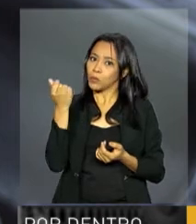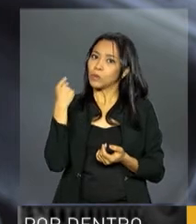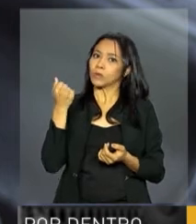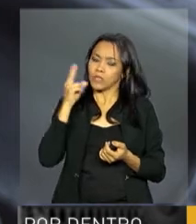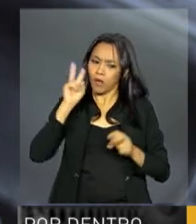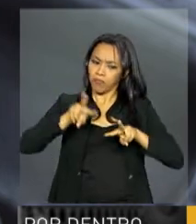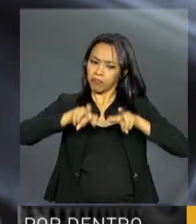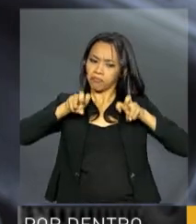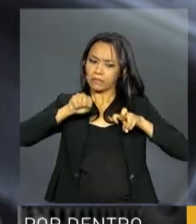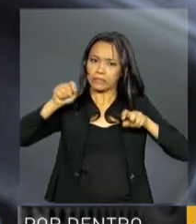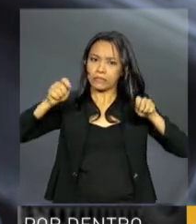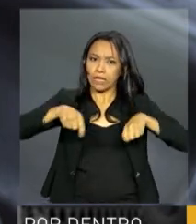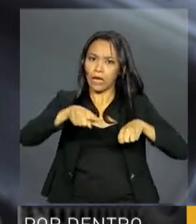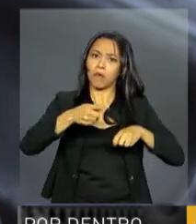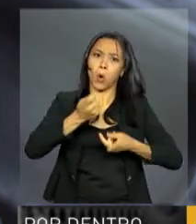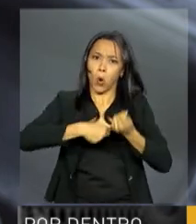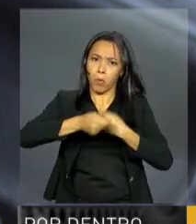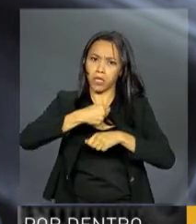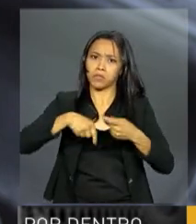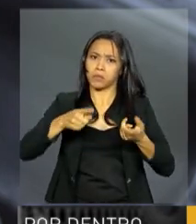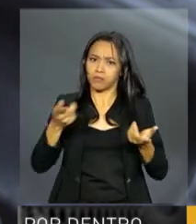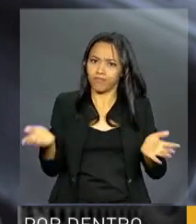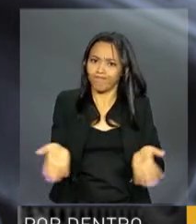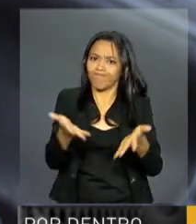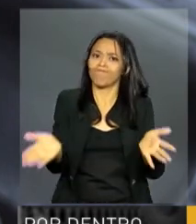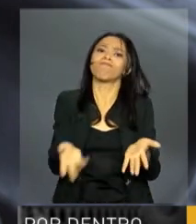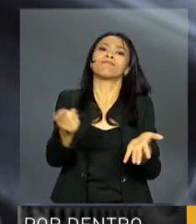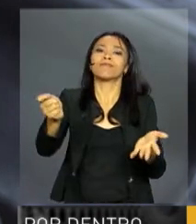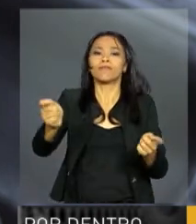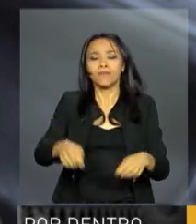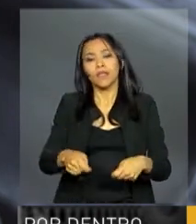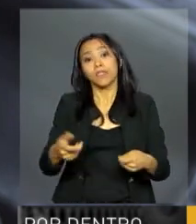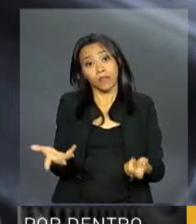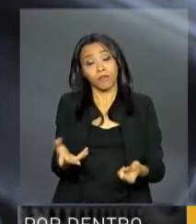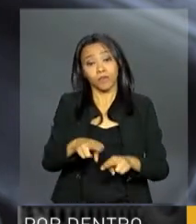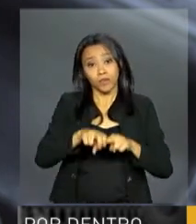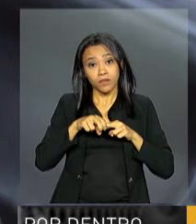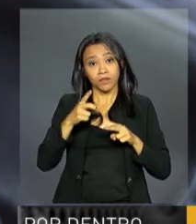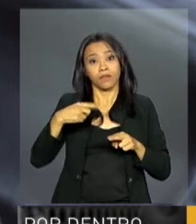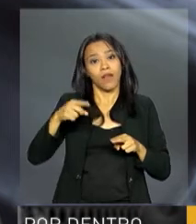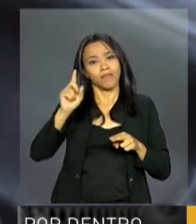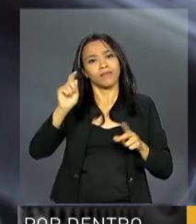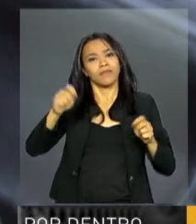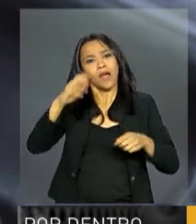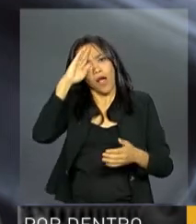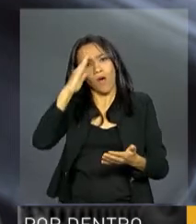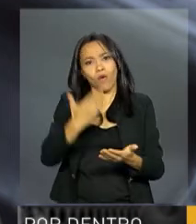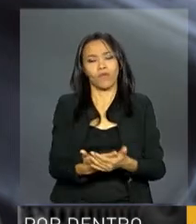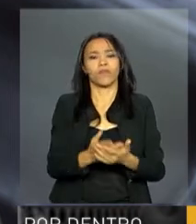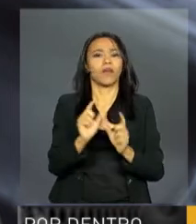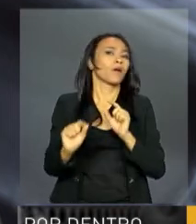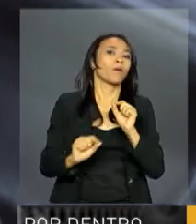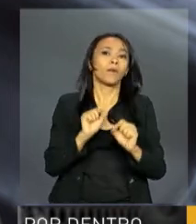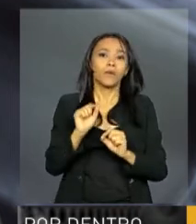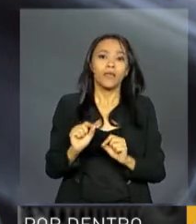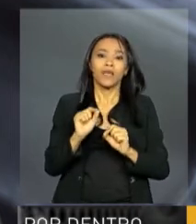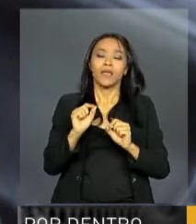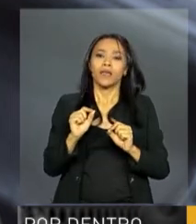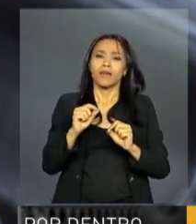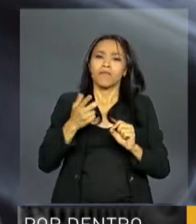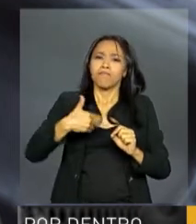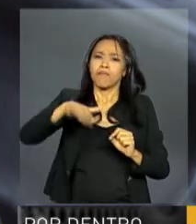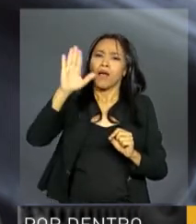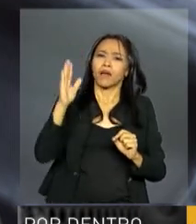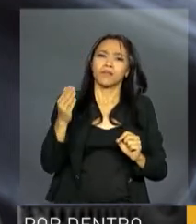como um parceiro confiável e agora nós achamos que é o fato de aumentar essa confiabilidade com o sentido de maior modernidade